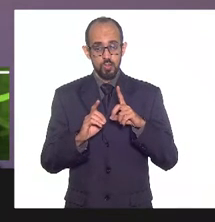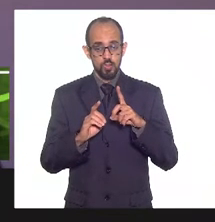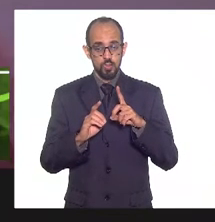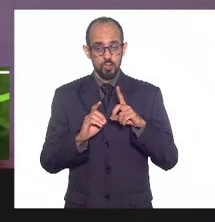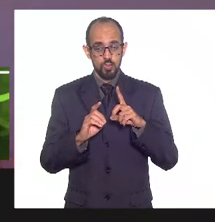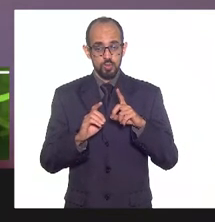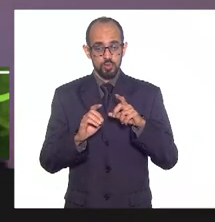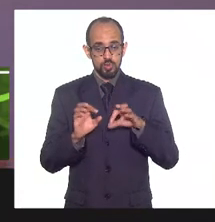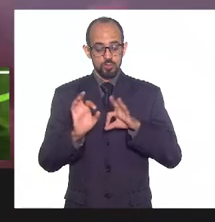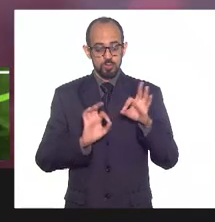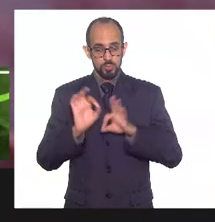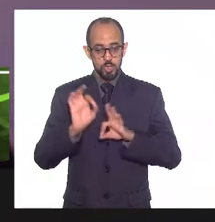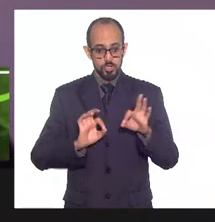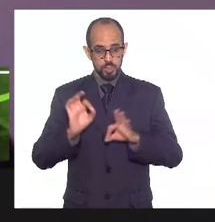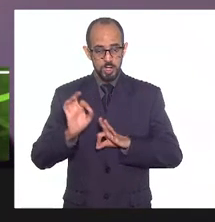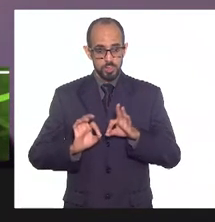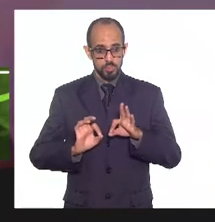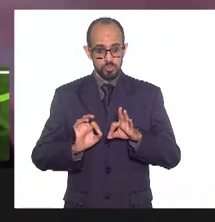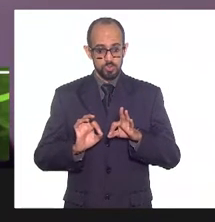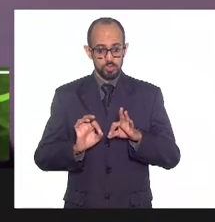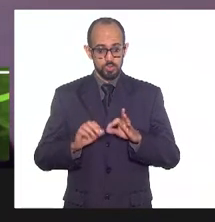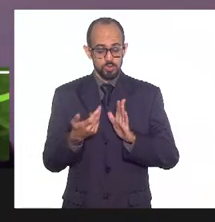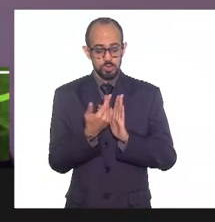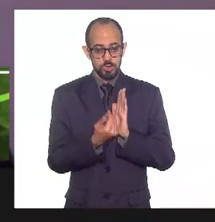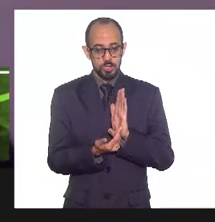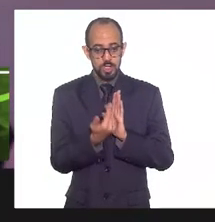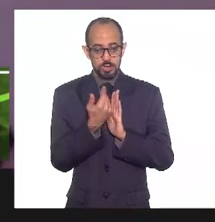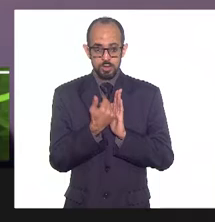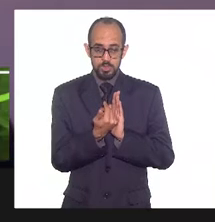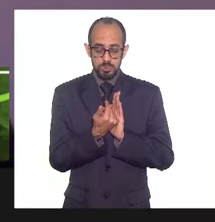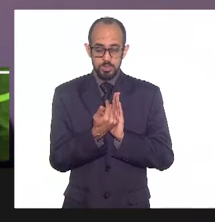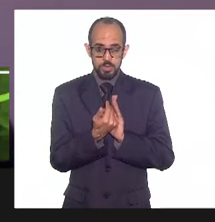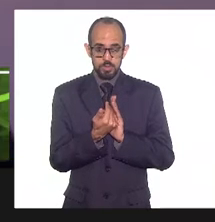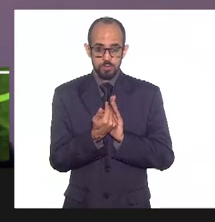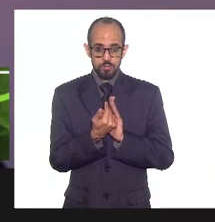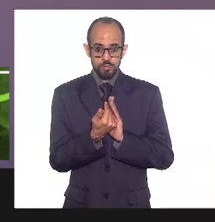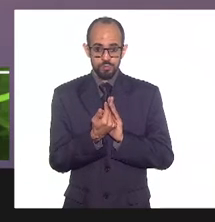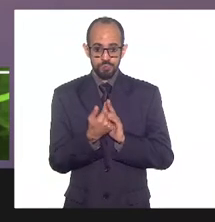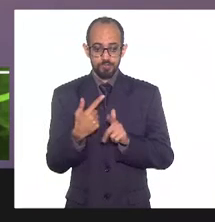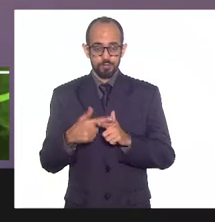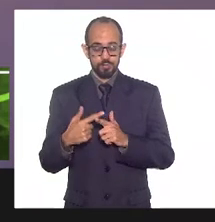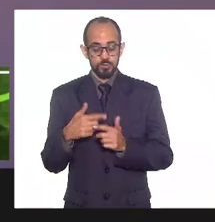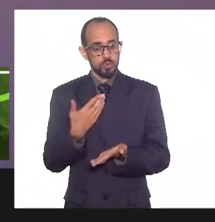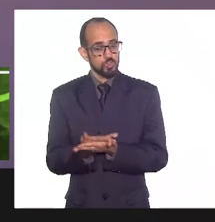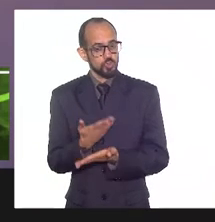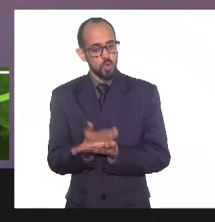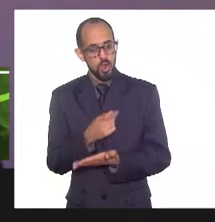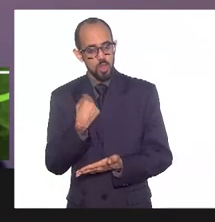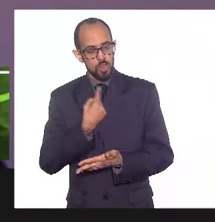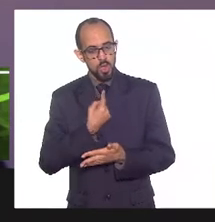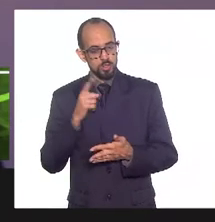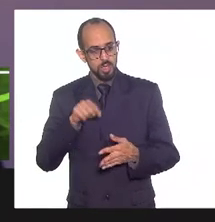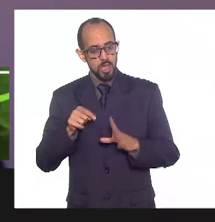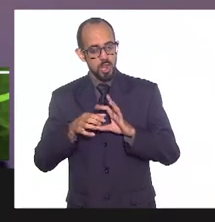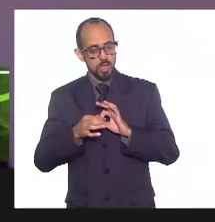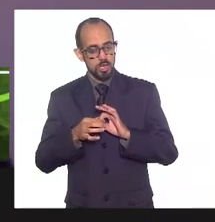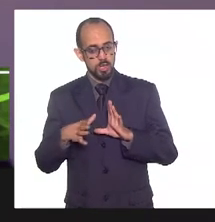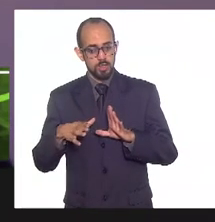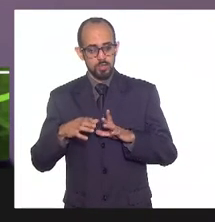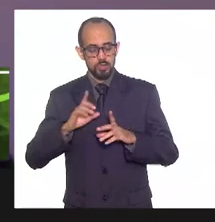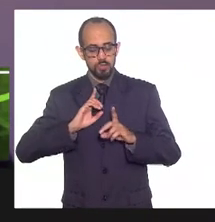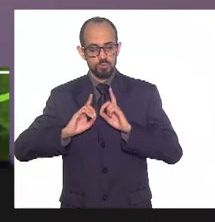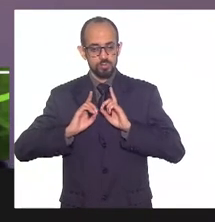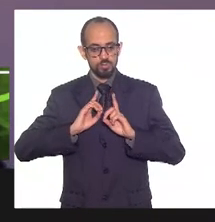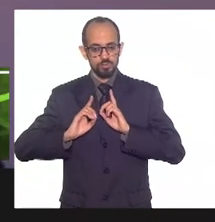projeto de projetos de artista porque nossa escola é uma escola livre é uma escola que trabalha com o